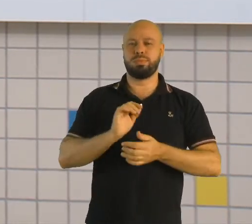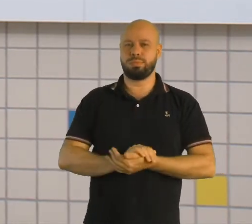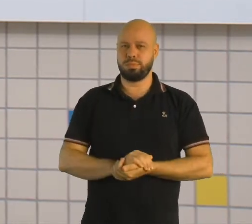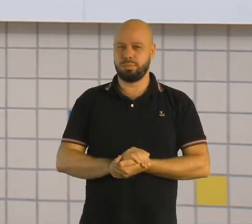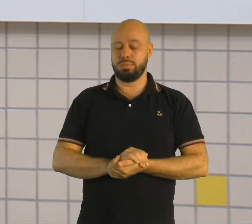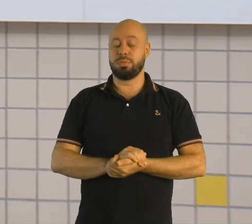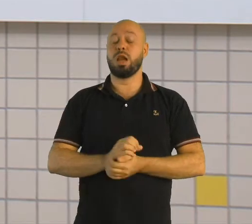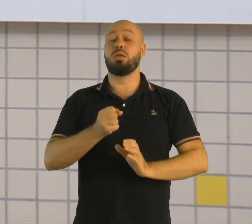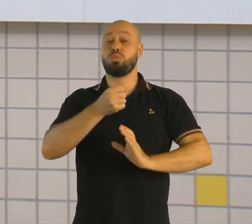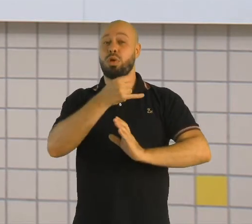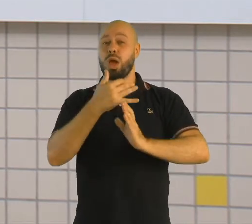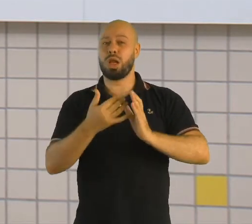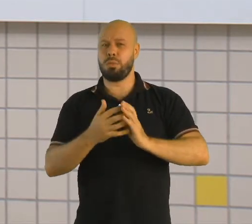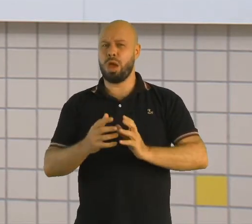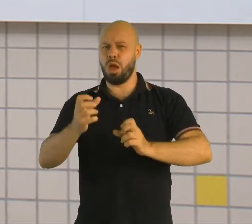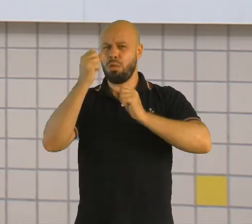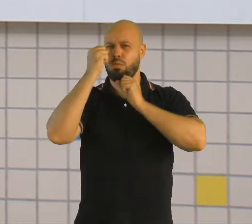forte do